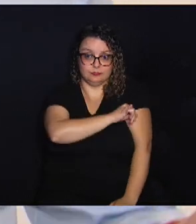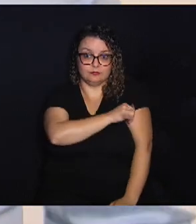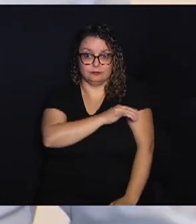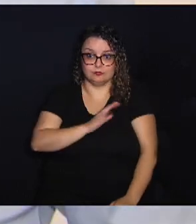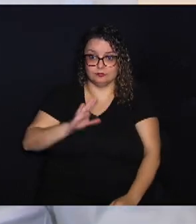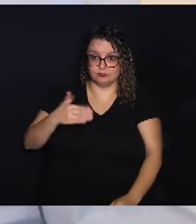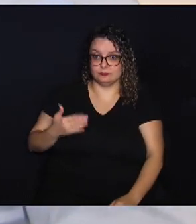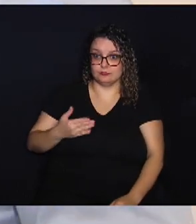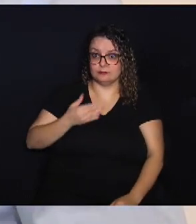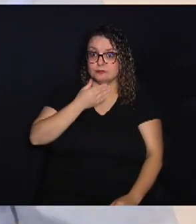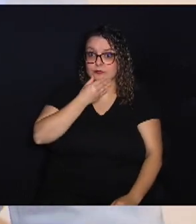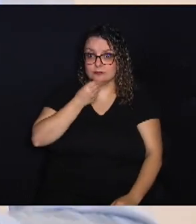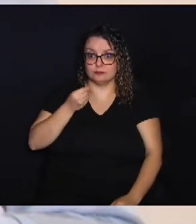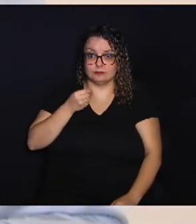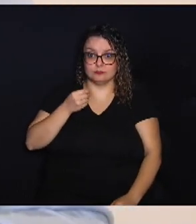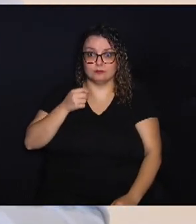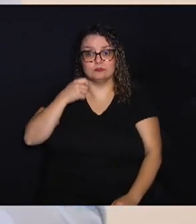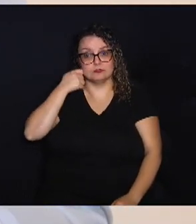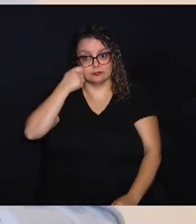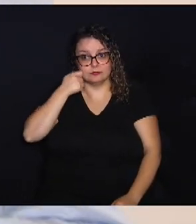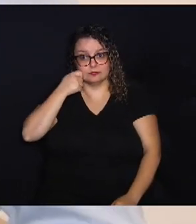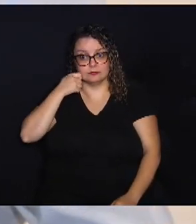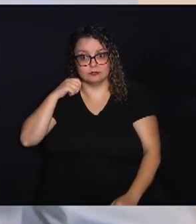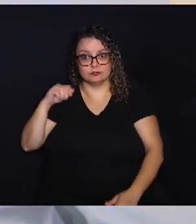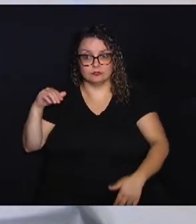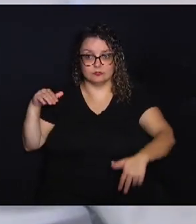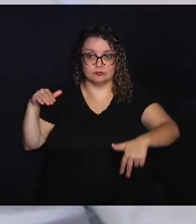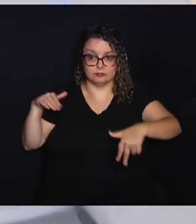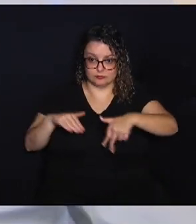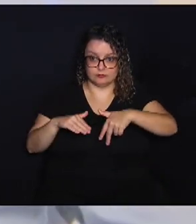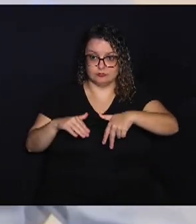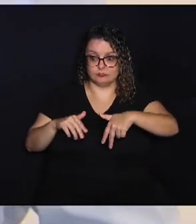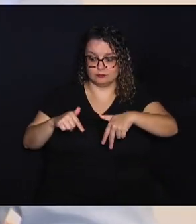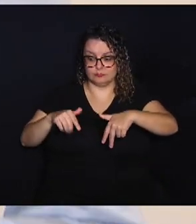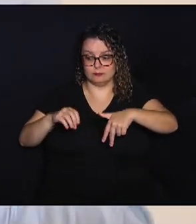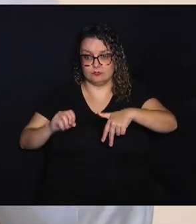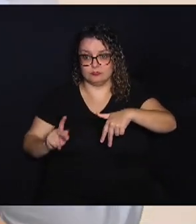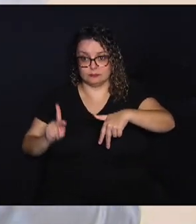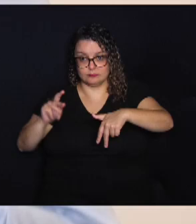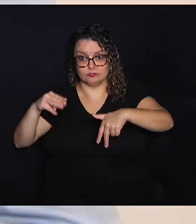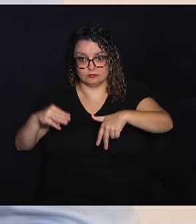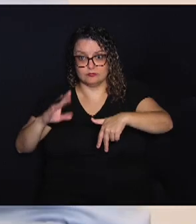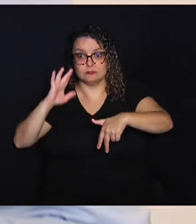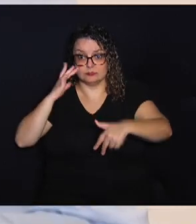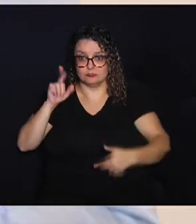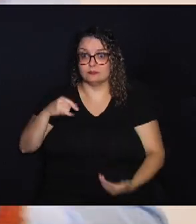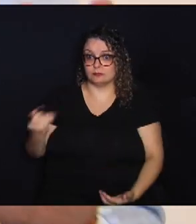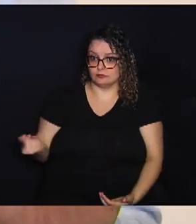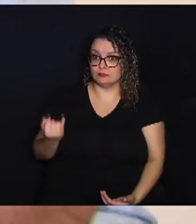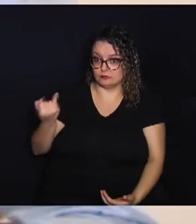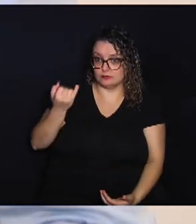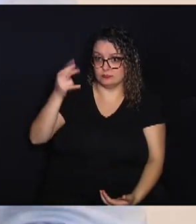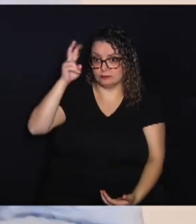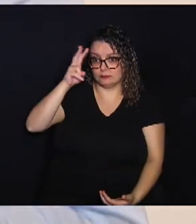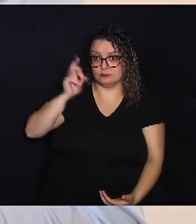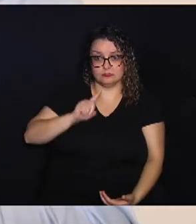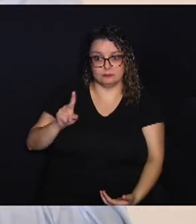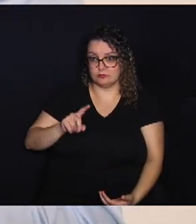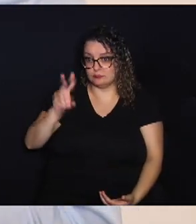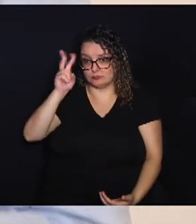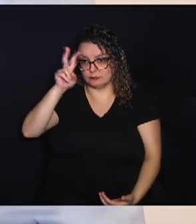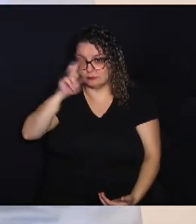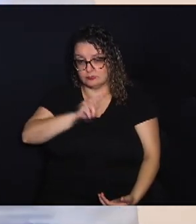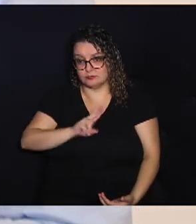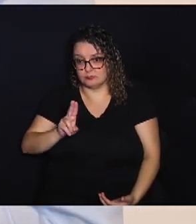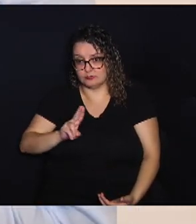aquele ator foi atropelado numa avenida que era 70 km por hora. Acho que é importante lembrar esse assunto, eu não me lembro o nome do ator.